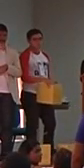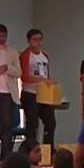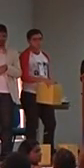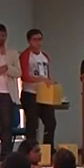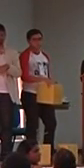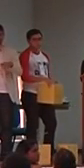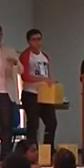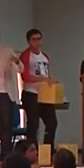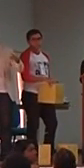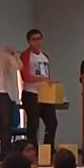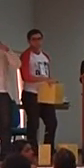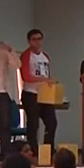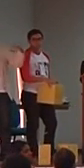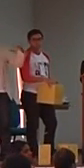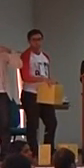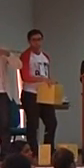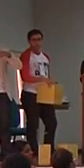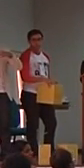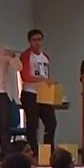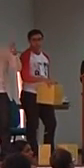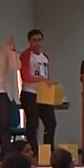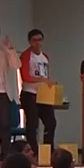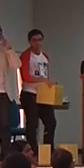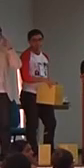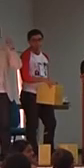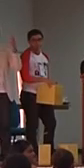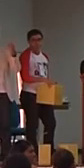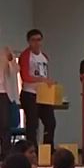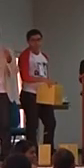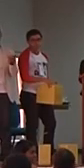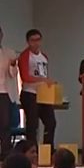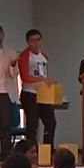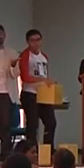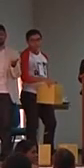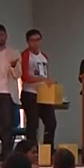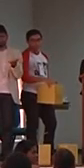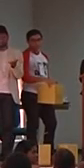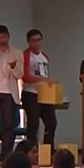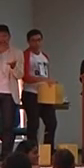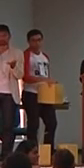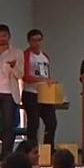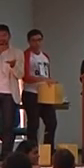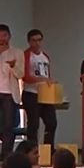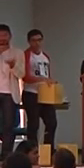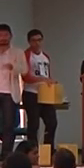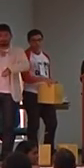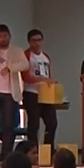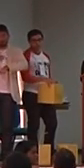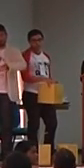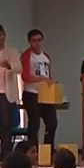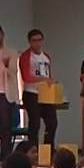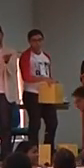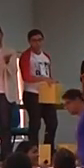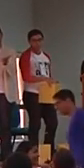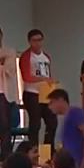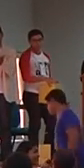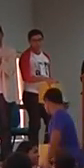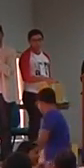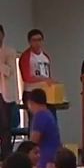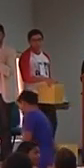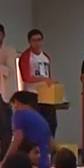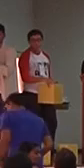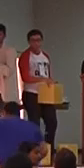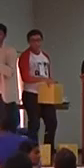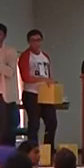manifestam, as demais pessoas não podem ouvir o candidato e a gente vai cronometrar esse tempo de manifestação. Então, não